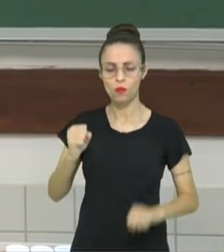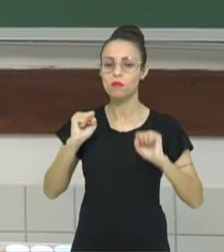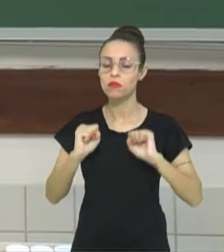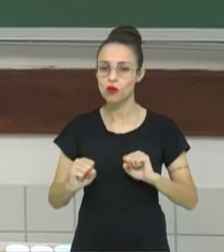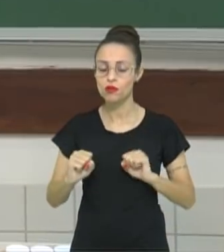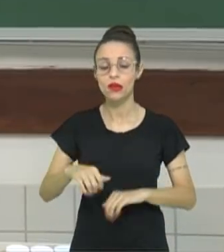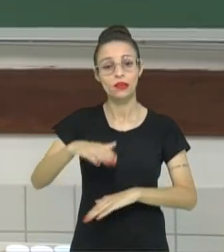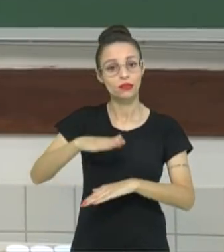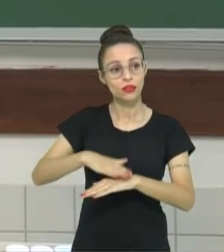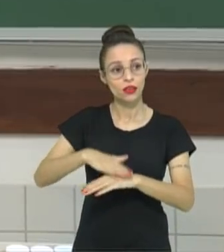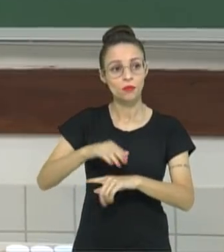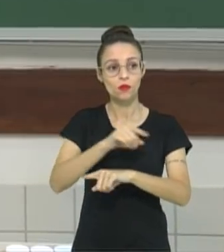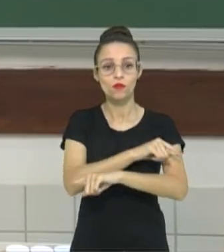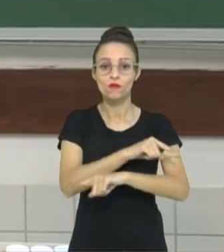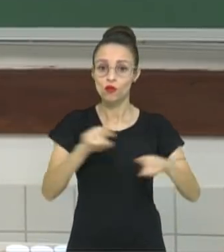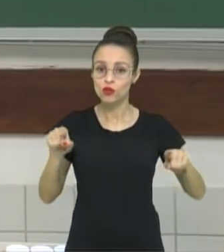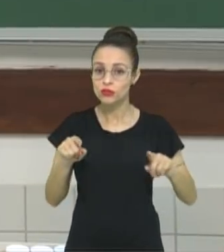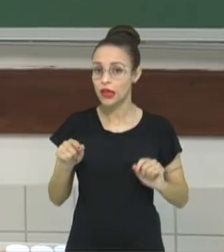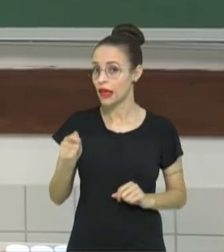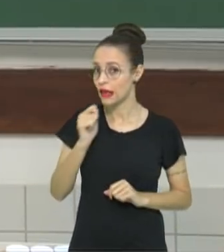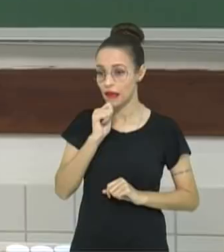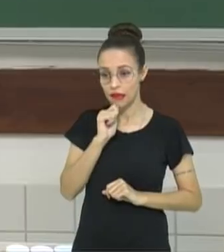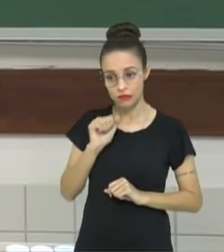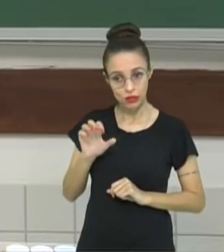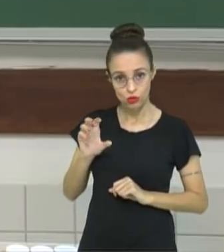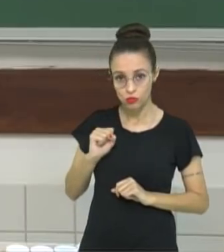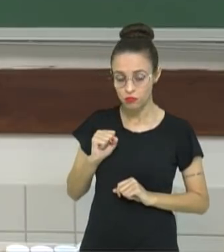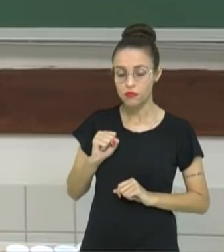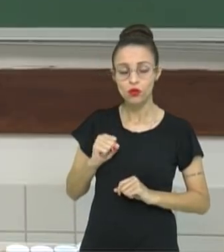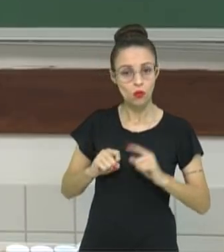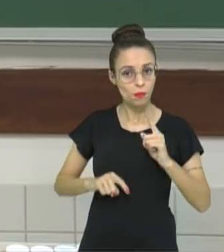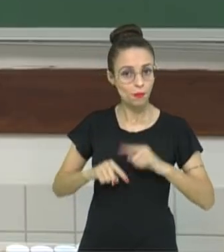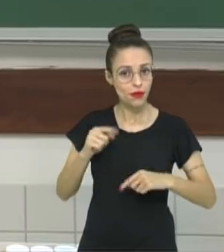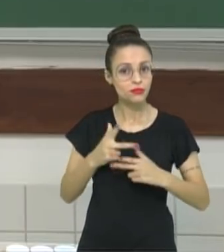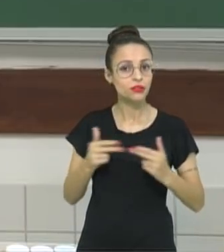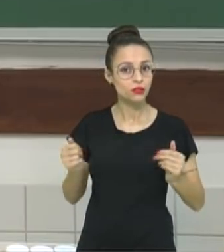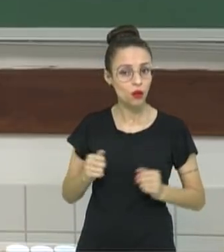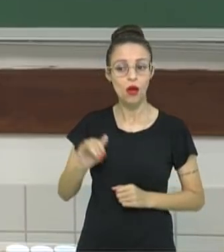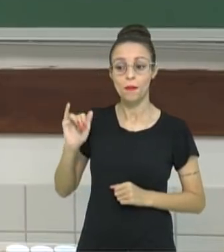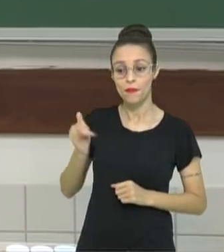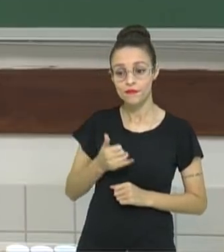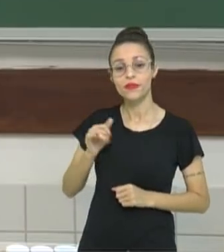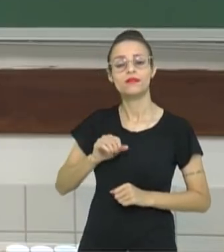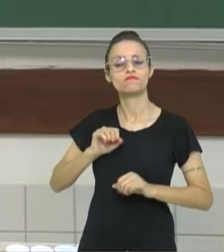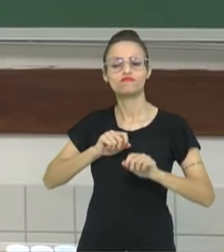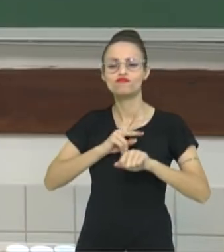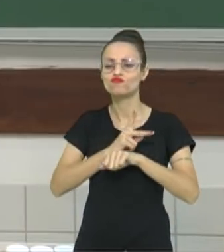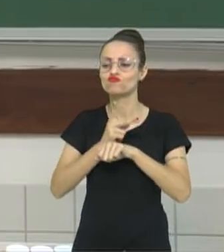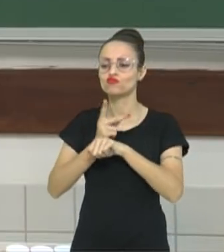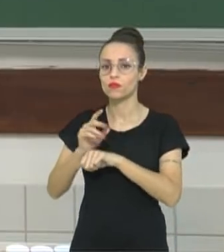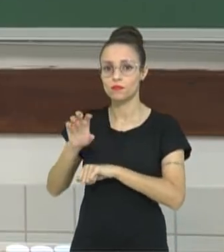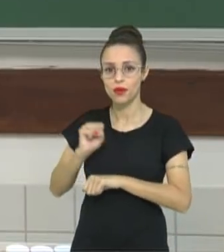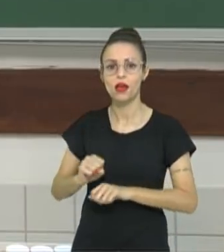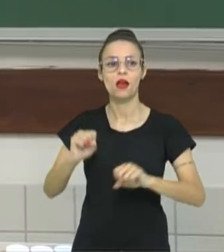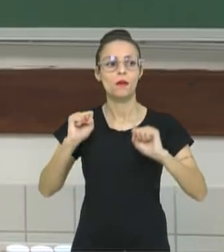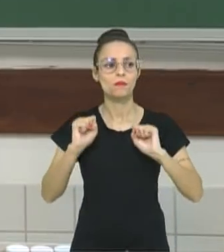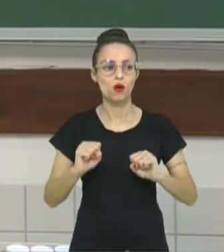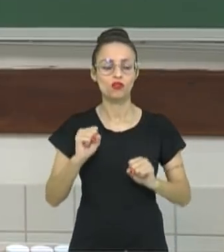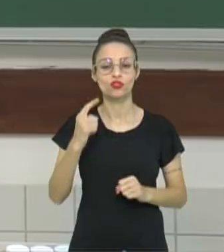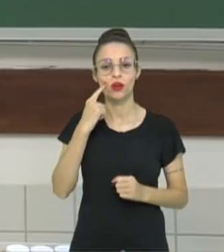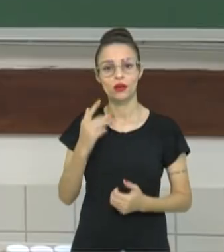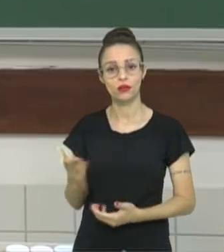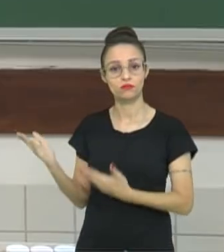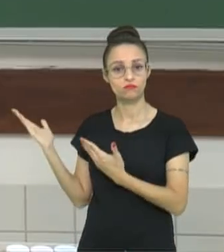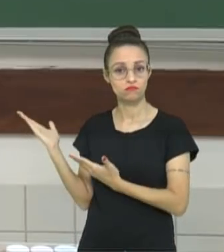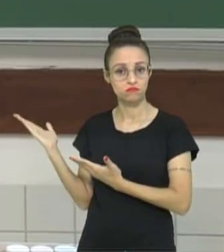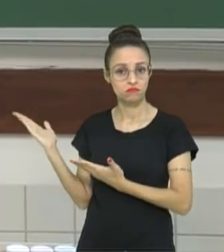dar um tempo para que você, se você ainda não providenciou esse material, você corre lá, você pode ter,